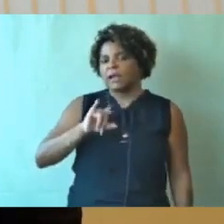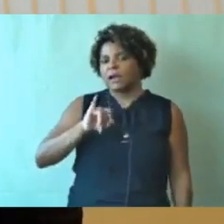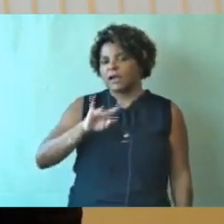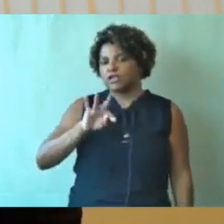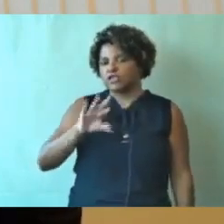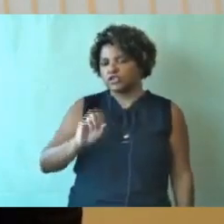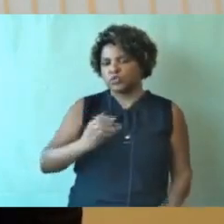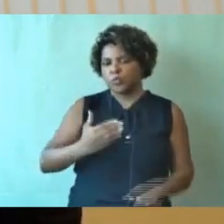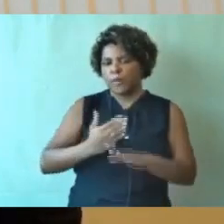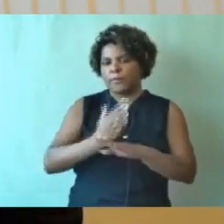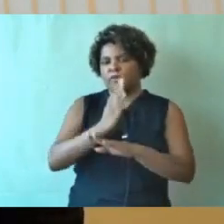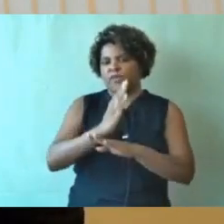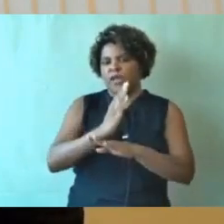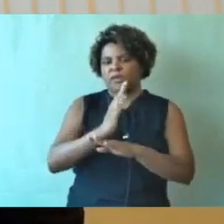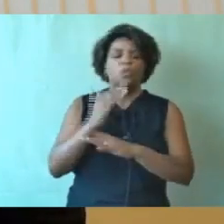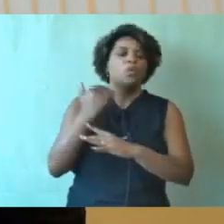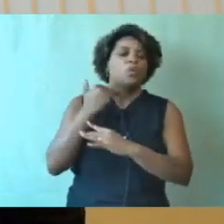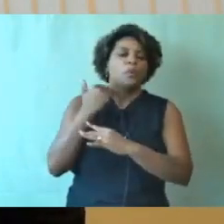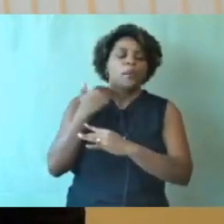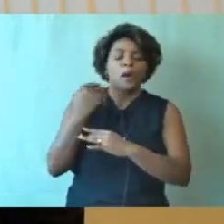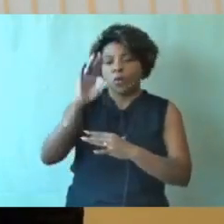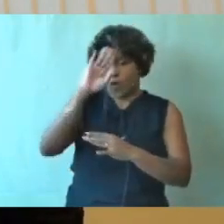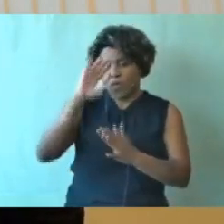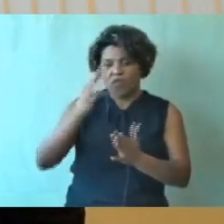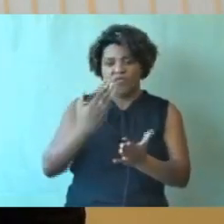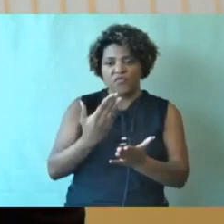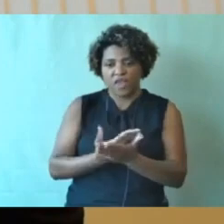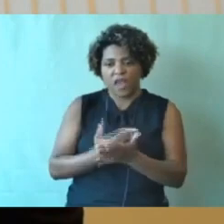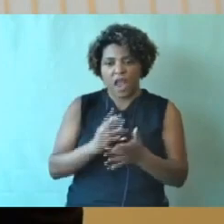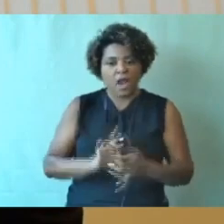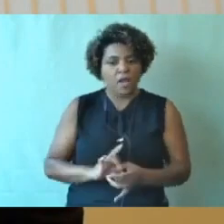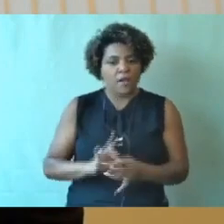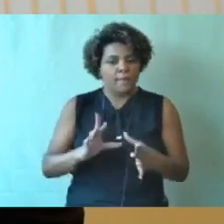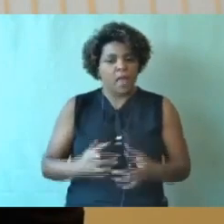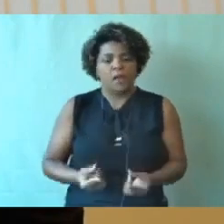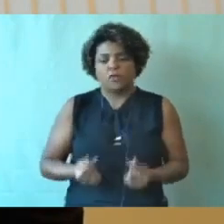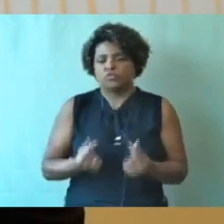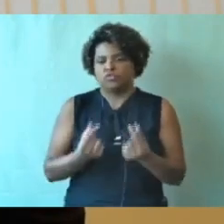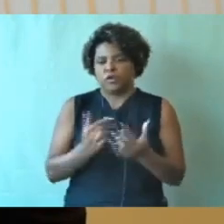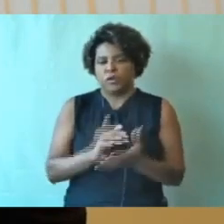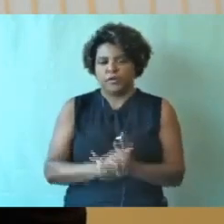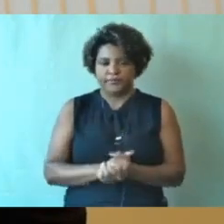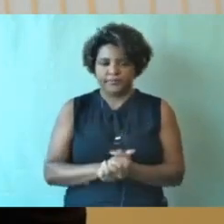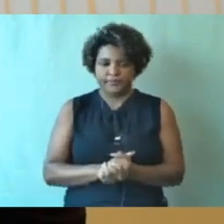que está acontecendo, que ele libera o crédito das empresas. Tá certo? Cada um procurou assim,